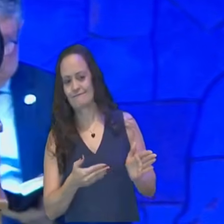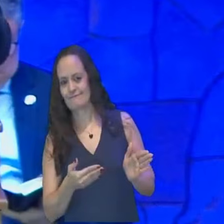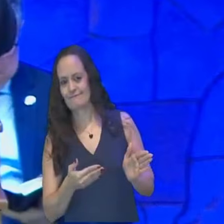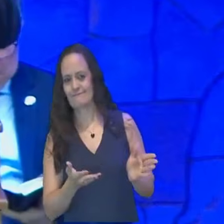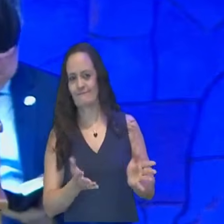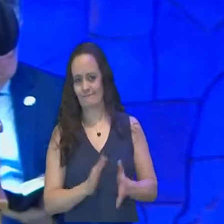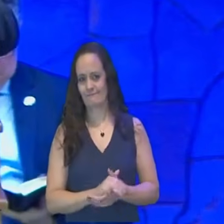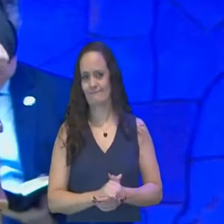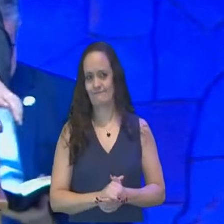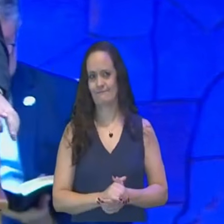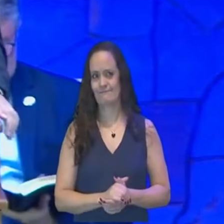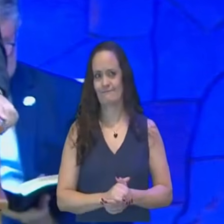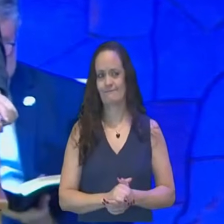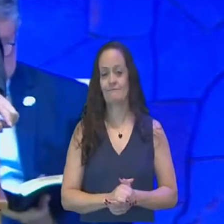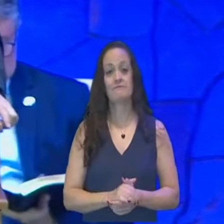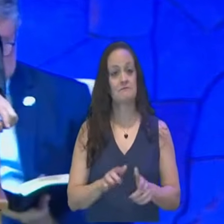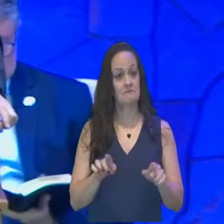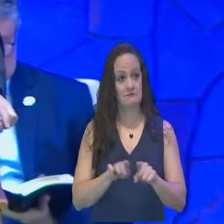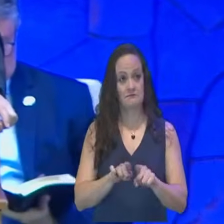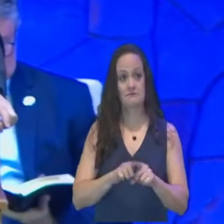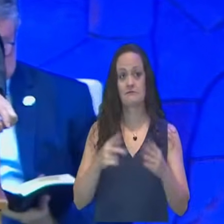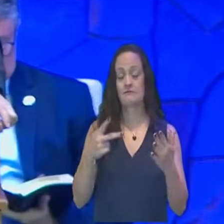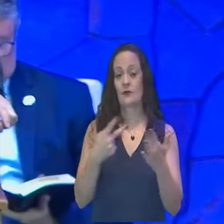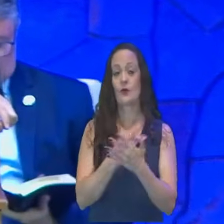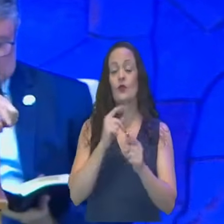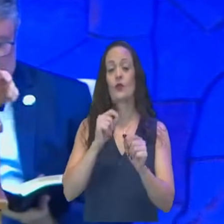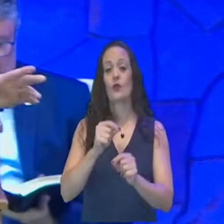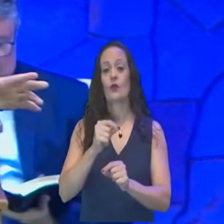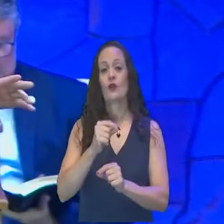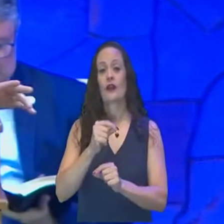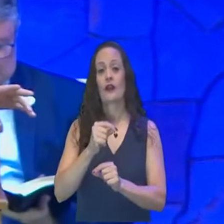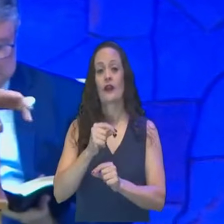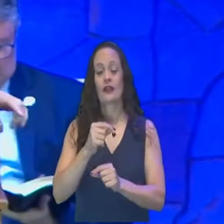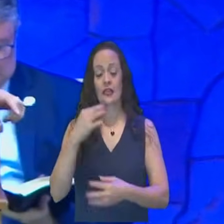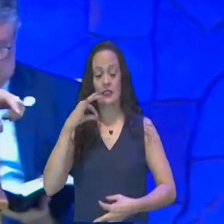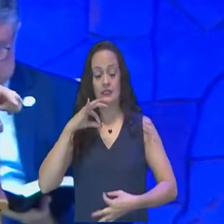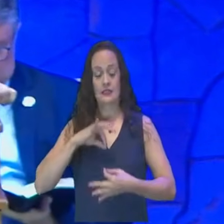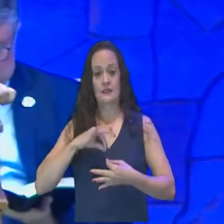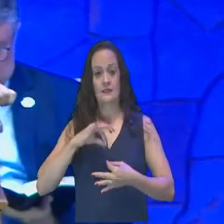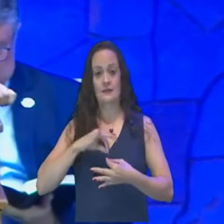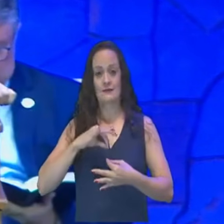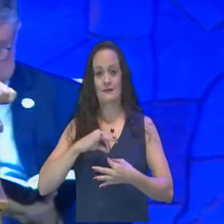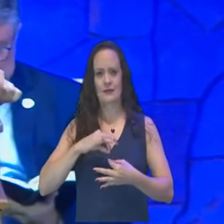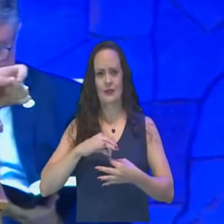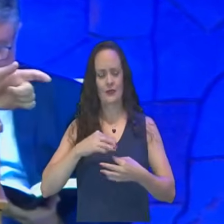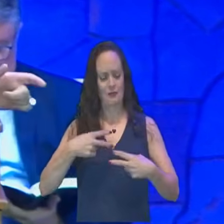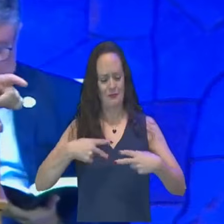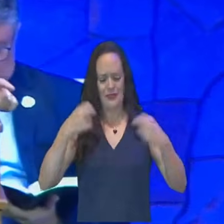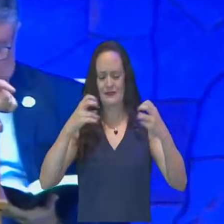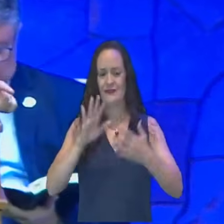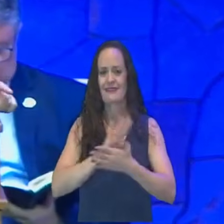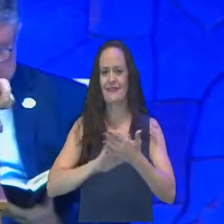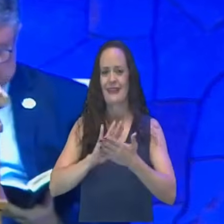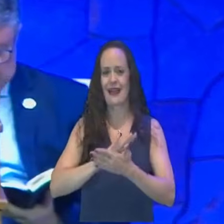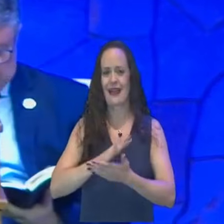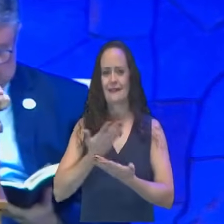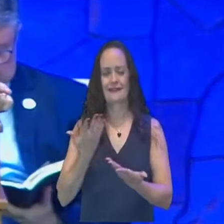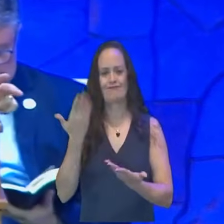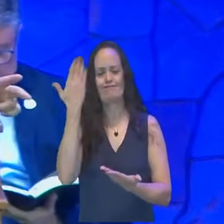A verdade da cegueira espiritual. Nos versículos 22 a 23 aqui, Jesus ele agora começa a fazer